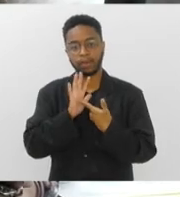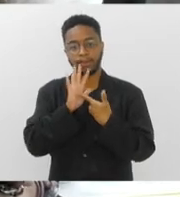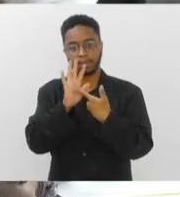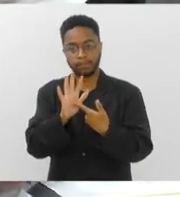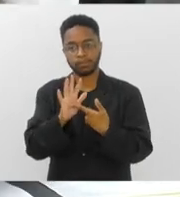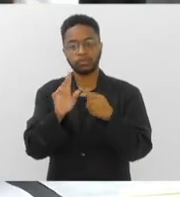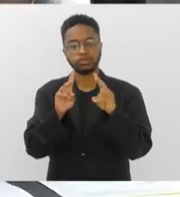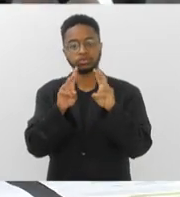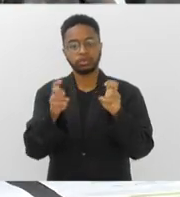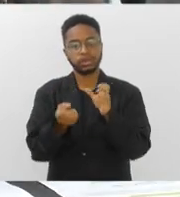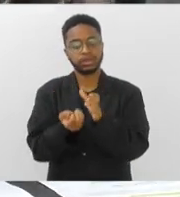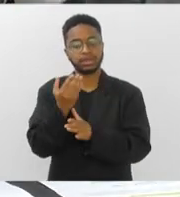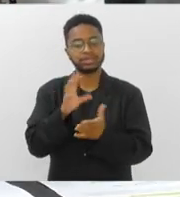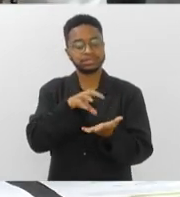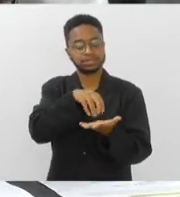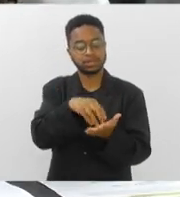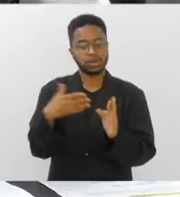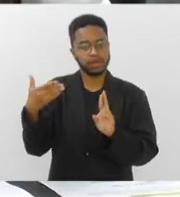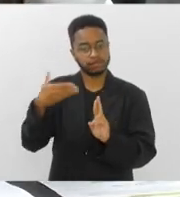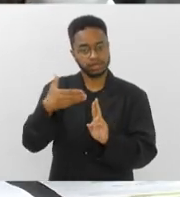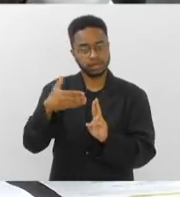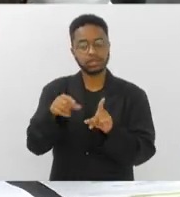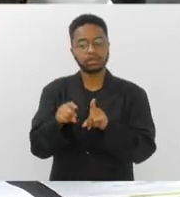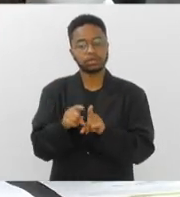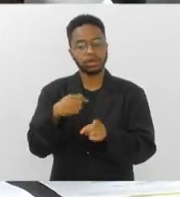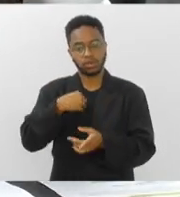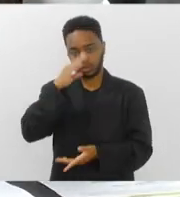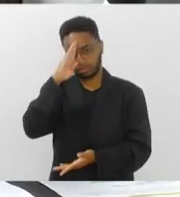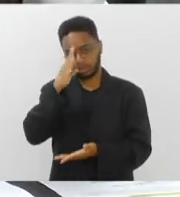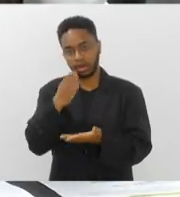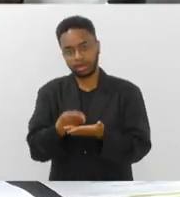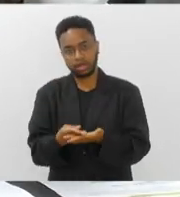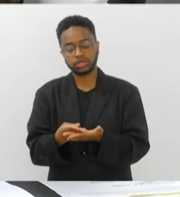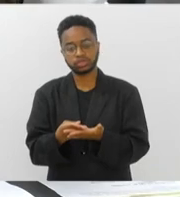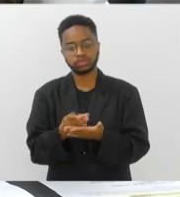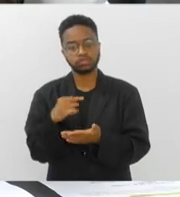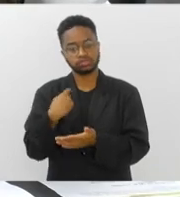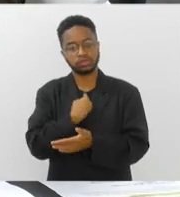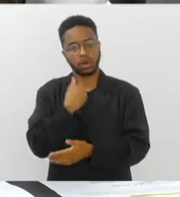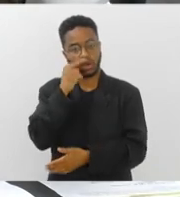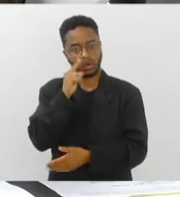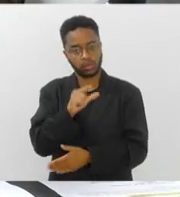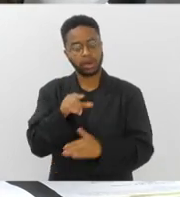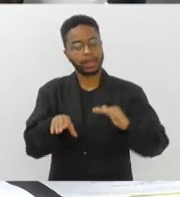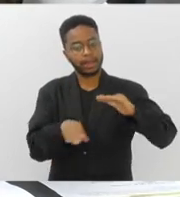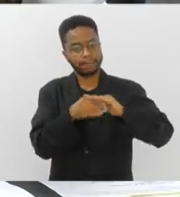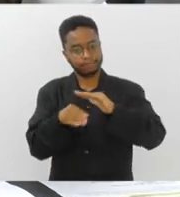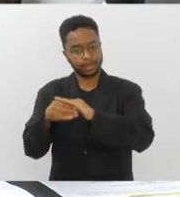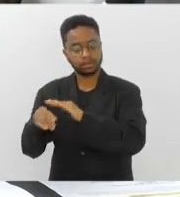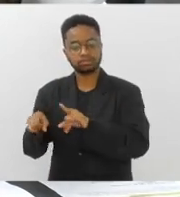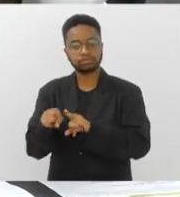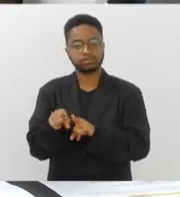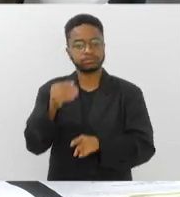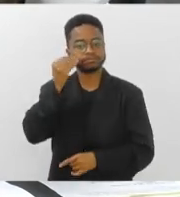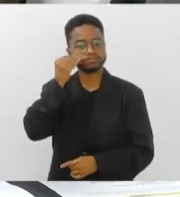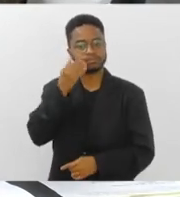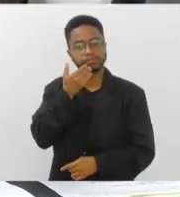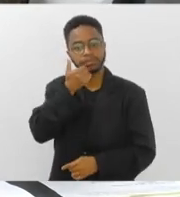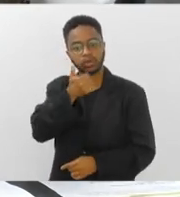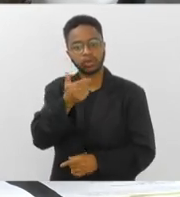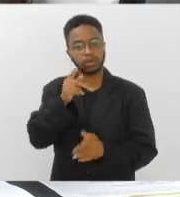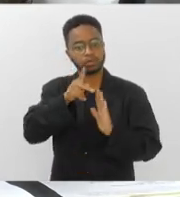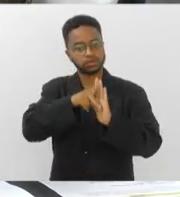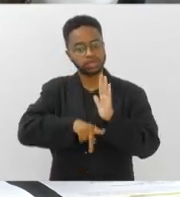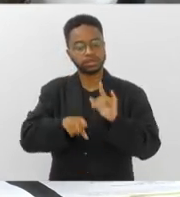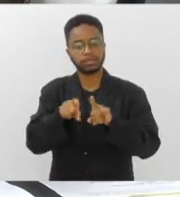a criação do centro de referência. Acho também que nós poderíamos fazer emendas também para melhorar o projeto, para ampliar a